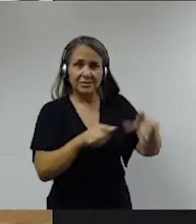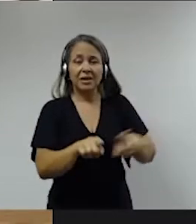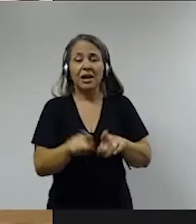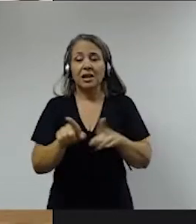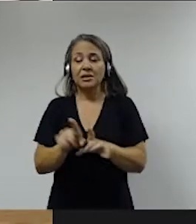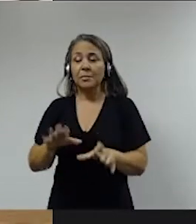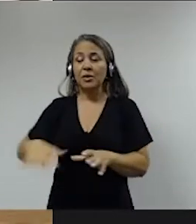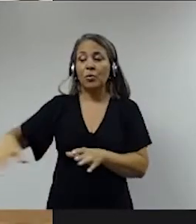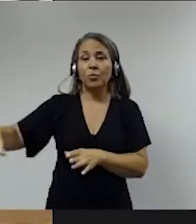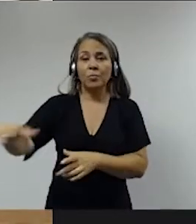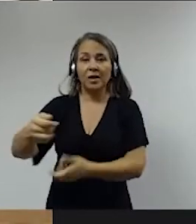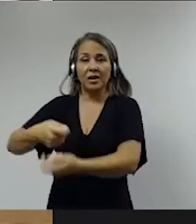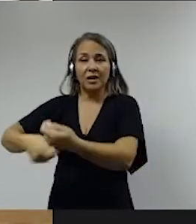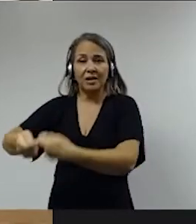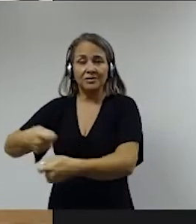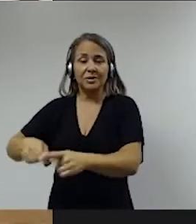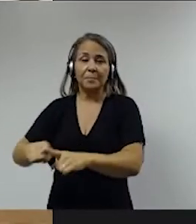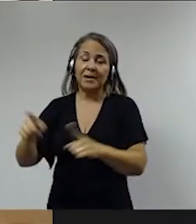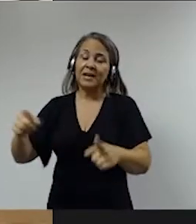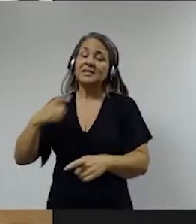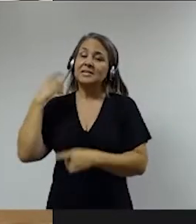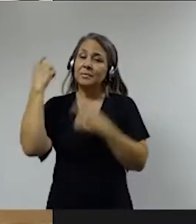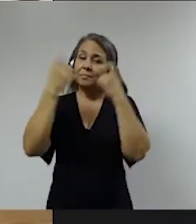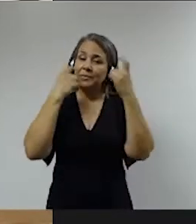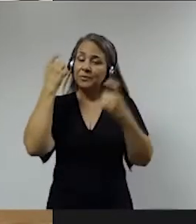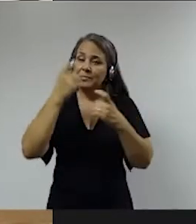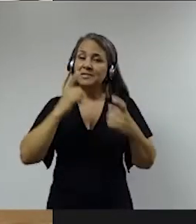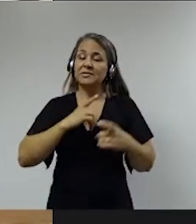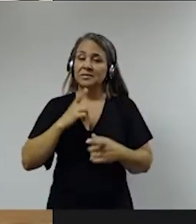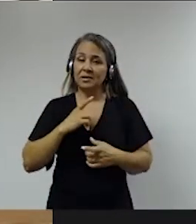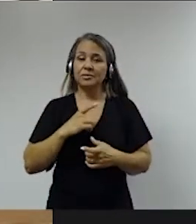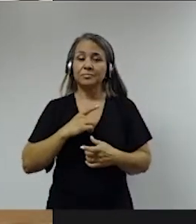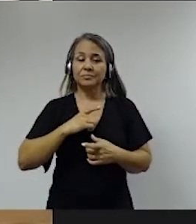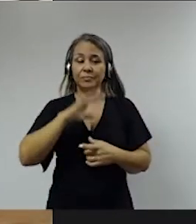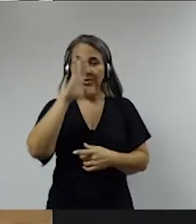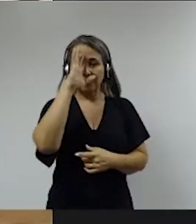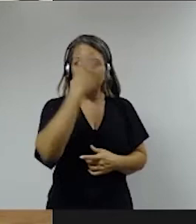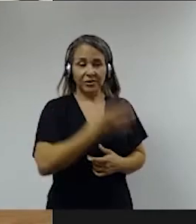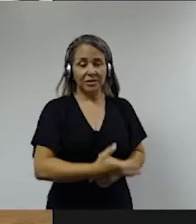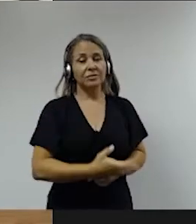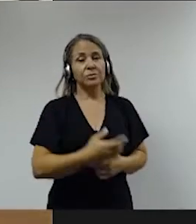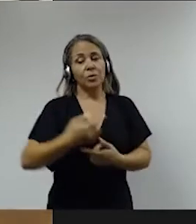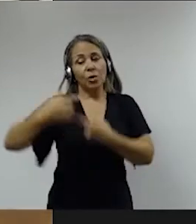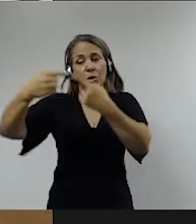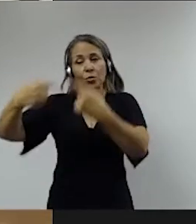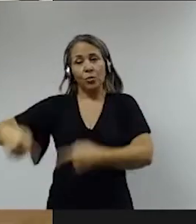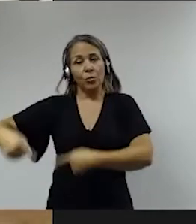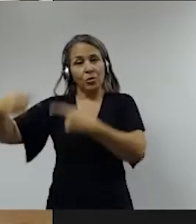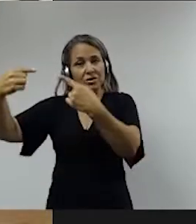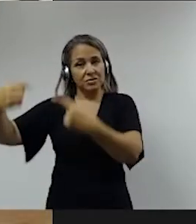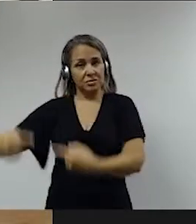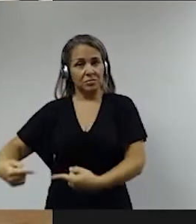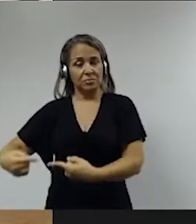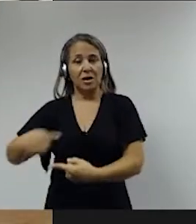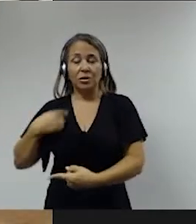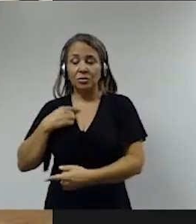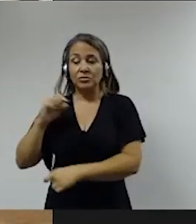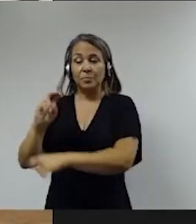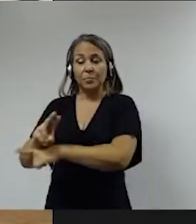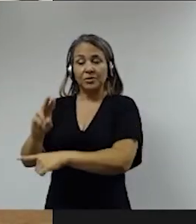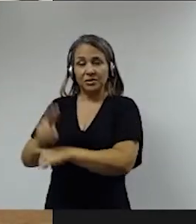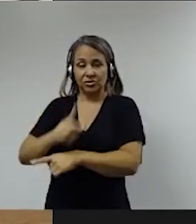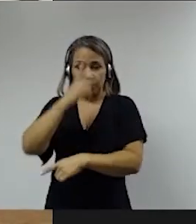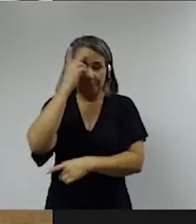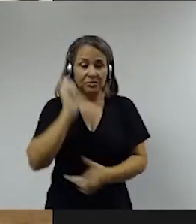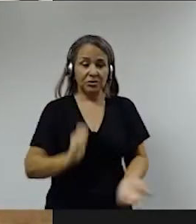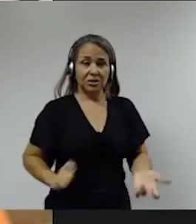mas desde que elas tenham, e essa preocupação tem um efeito concorrencial, porque no final do dia o que a gente quer, de uma maneira bem holística, é proteger o consumidor, que ele